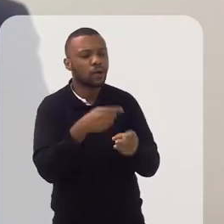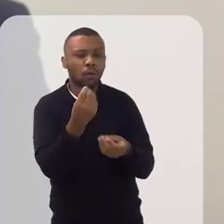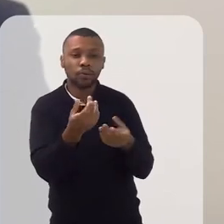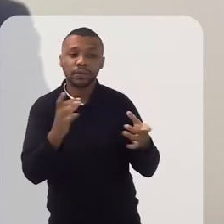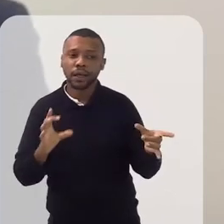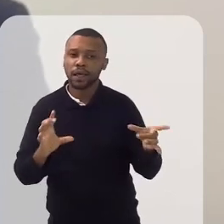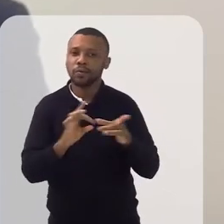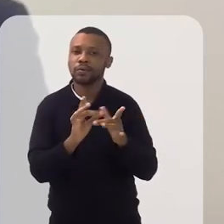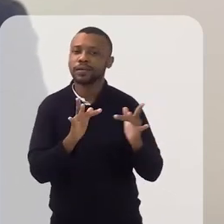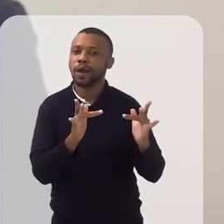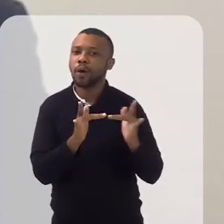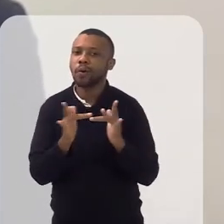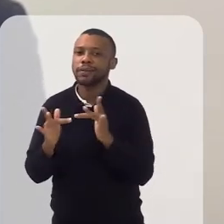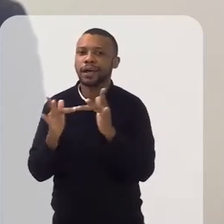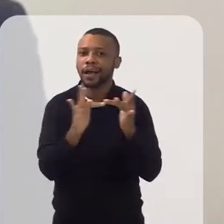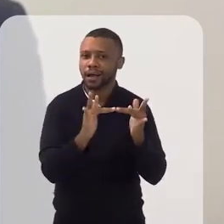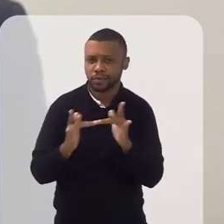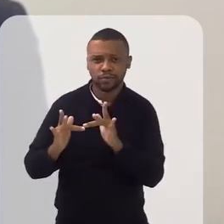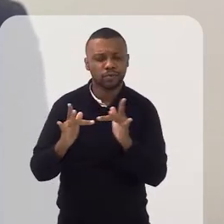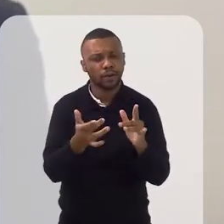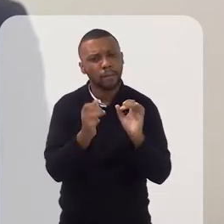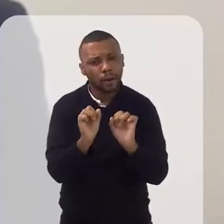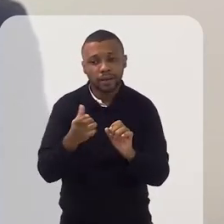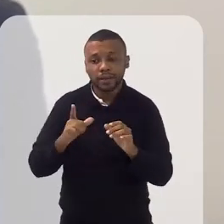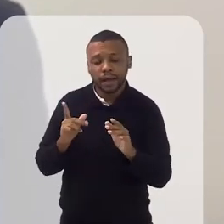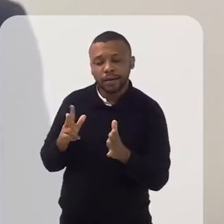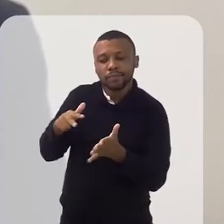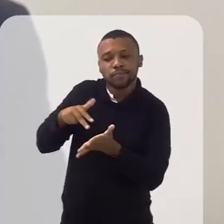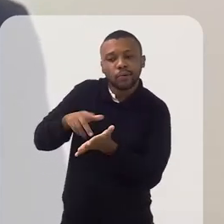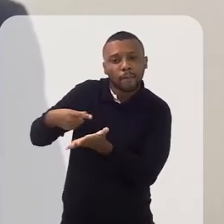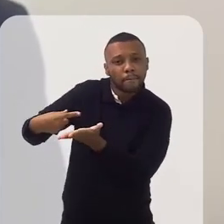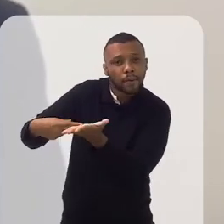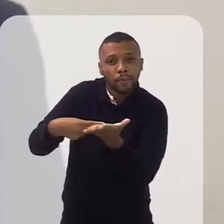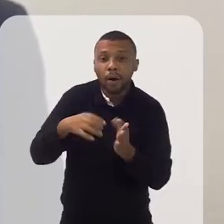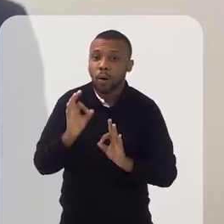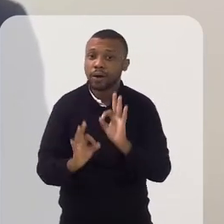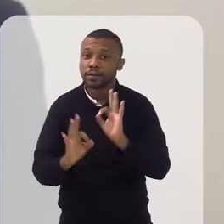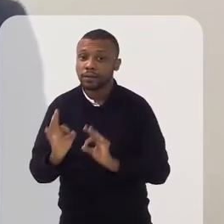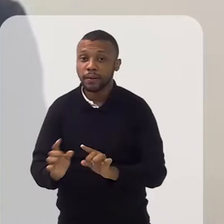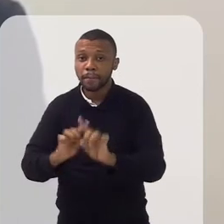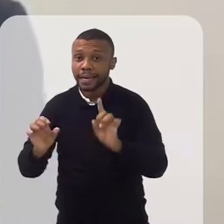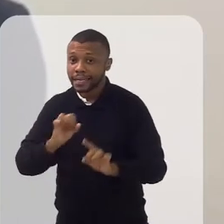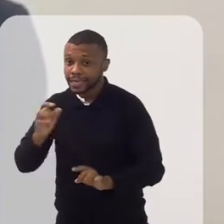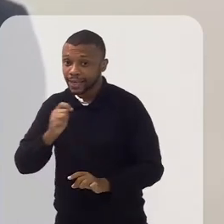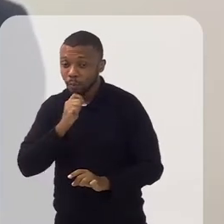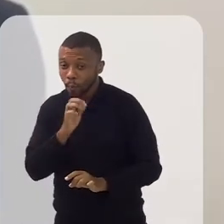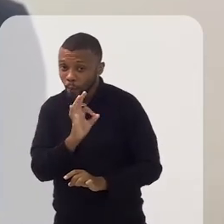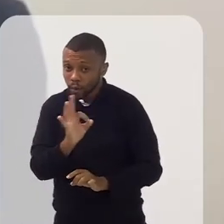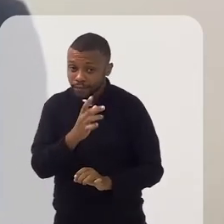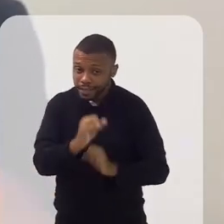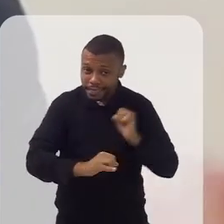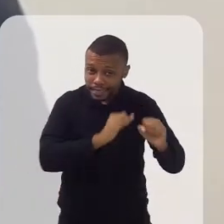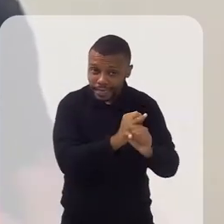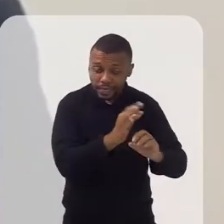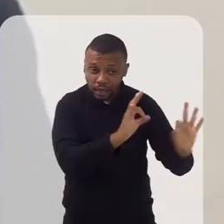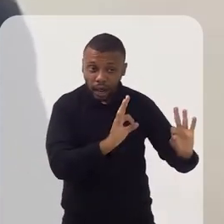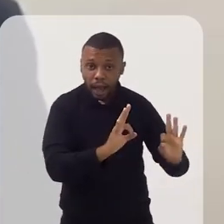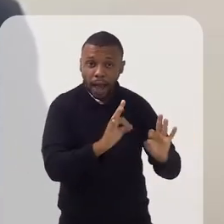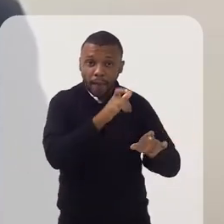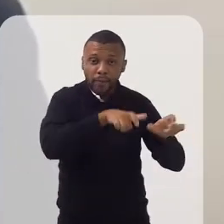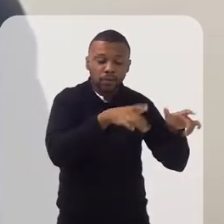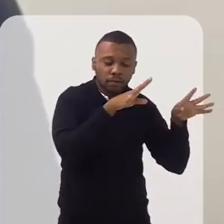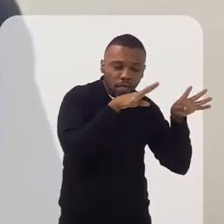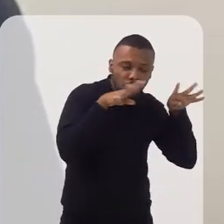da conectividade. Hoje você pode até estar territorialmente organizado, mas se não tiver na internet, muitas vezes as pessoas não vão reconhecer